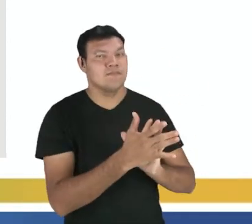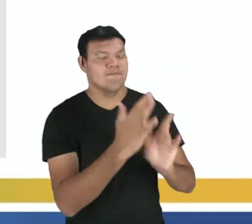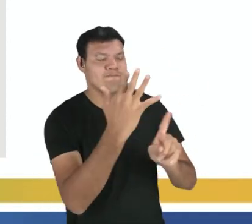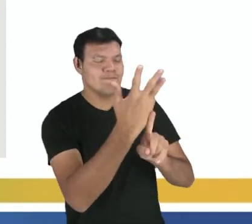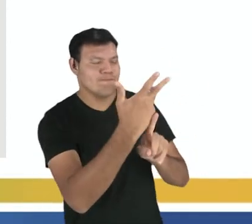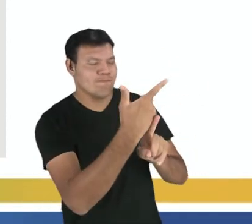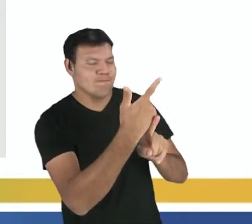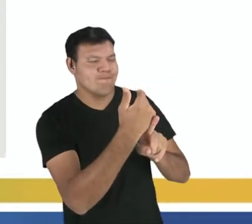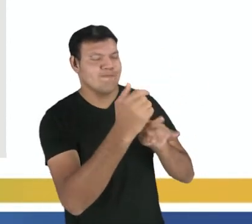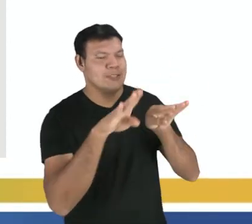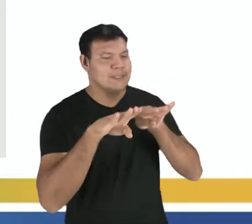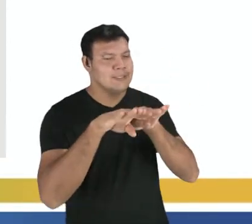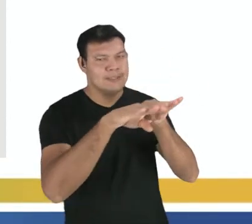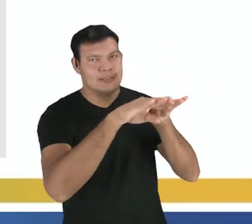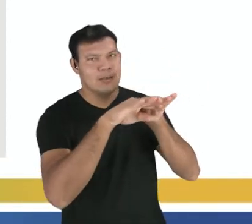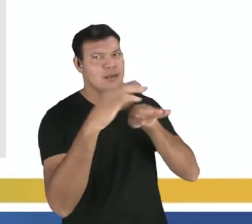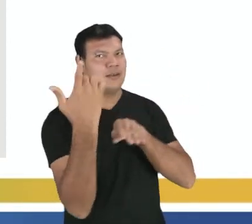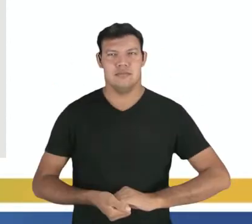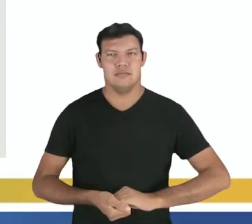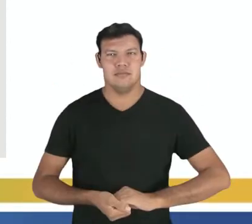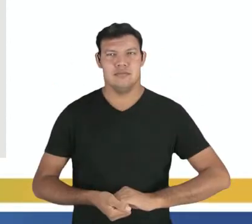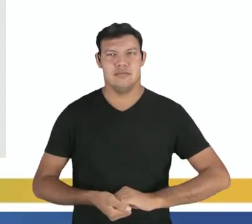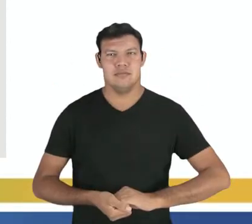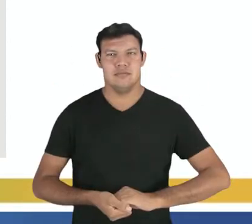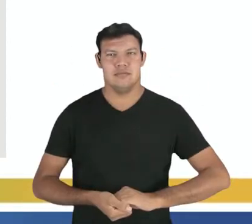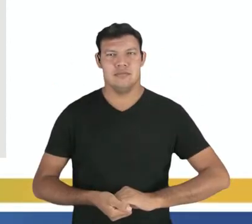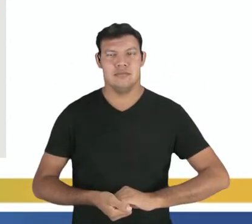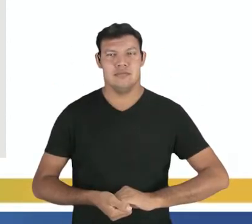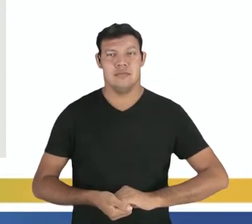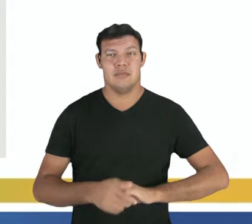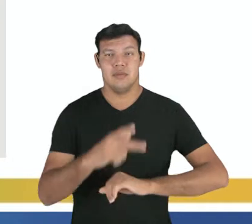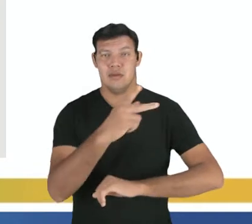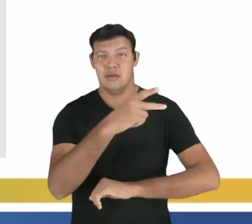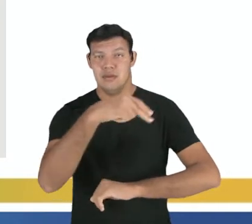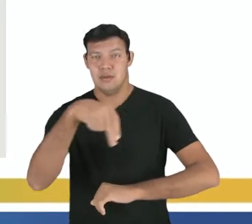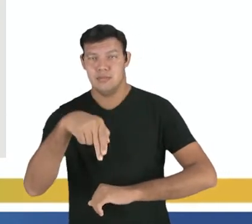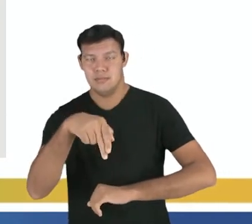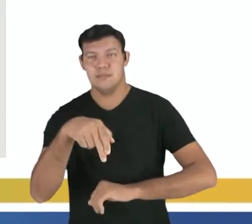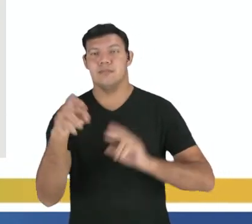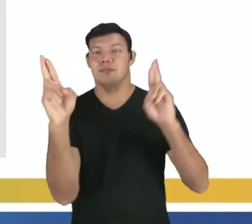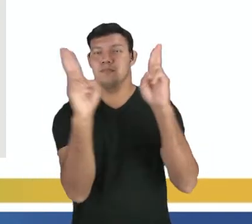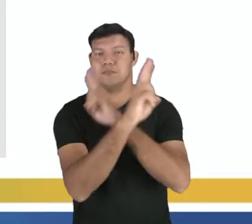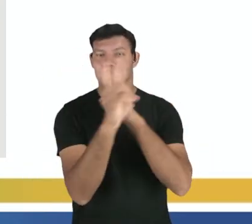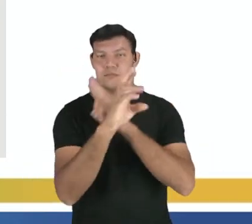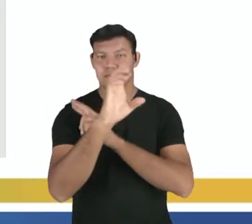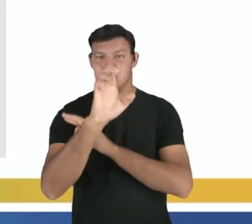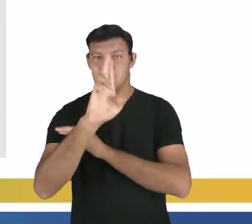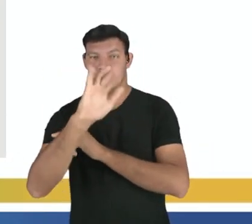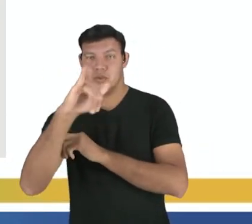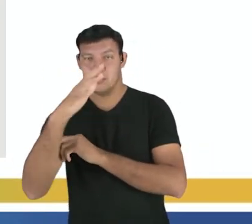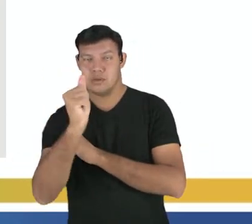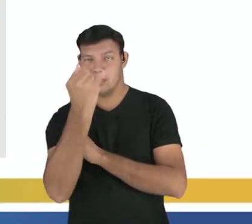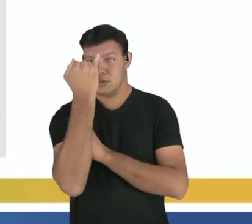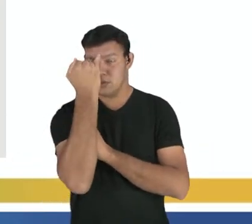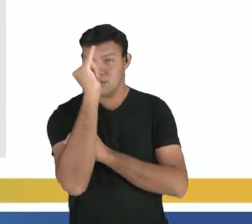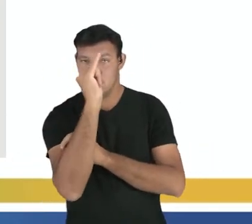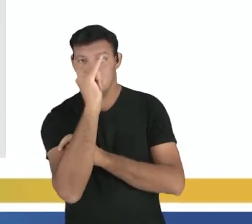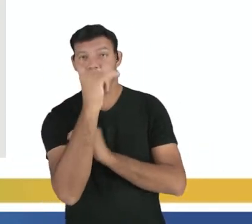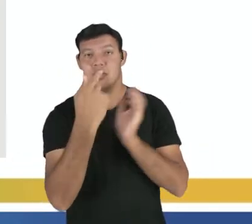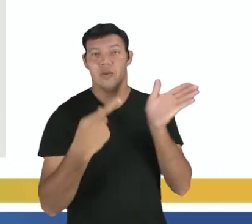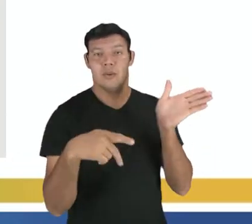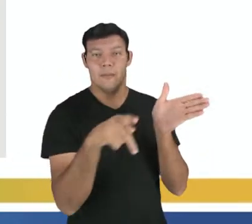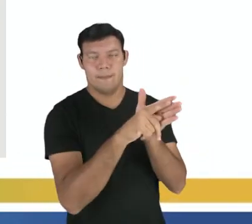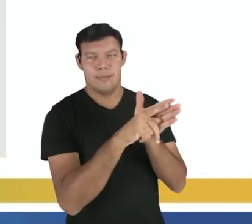arte inigualável nunca esqueceremos. O pronome relativo cujo expressa valor de posse de algo